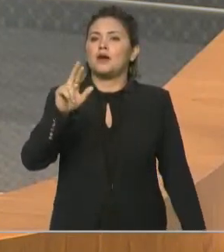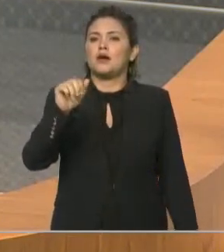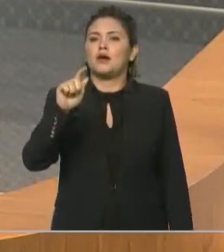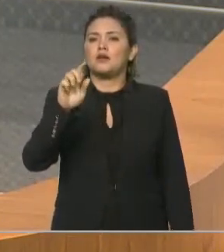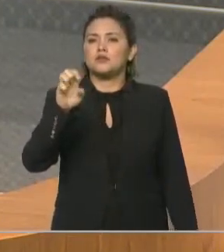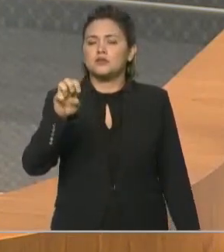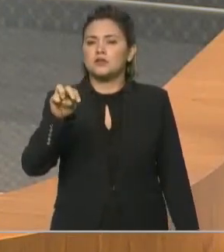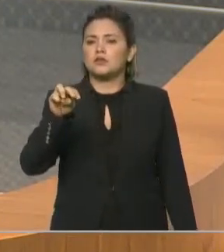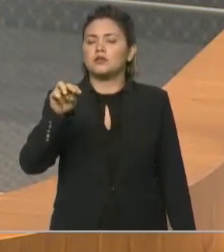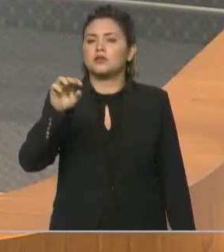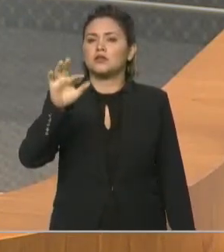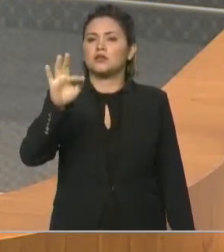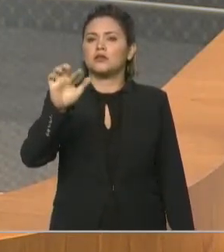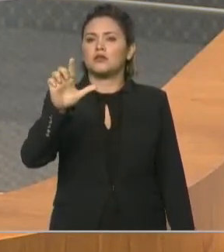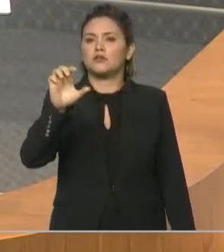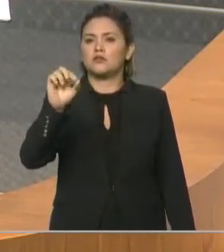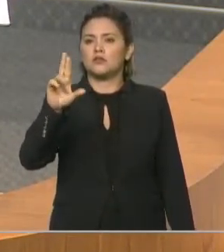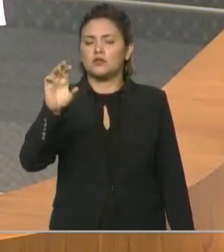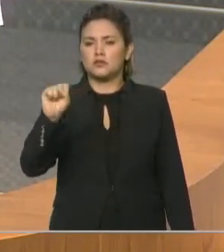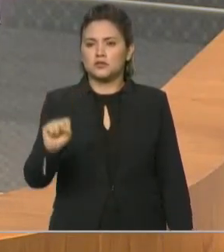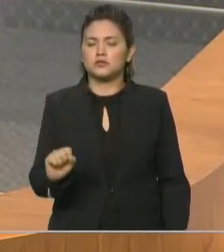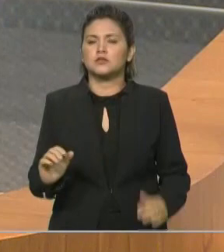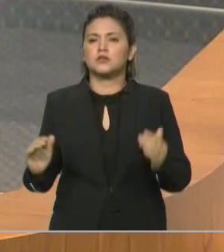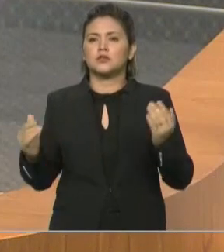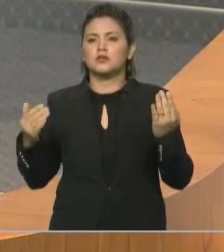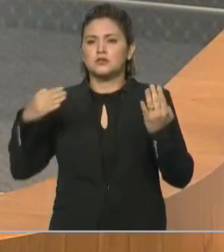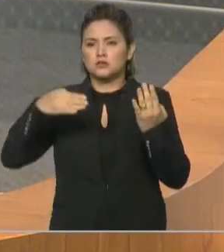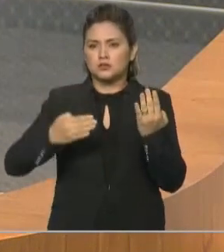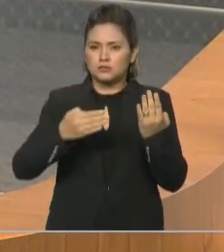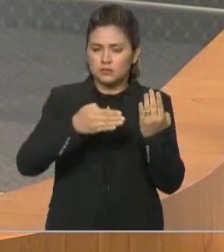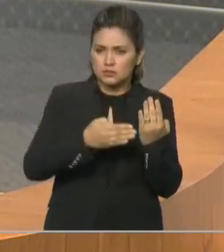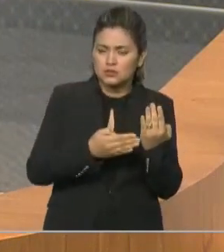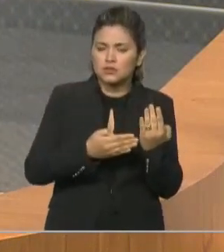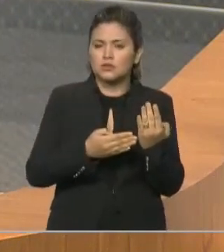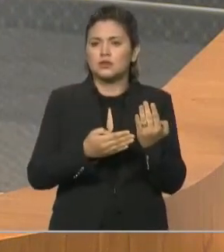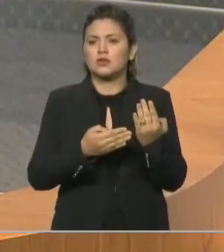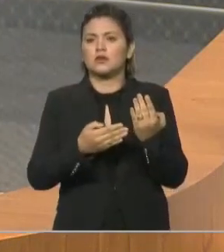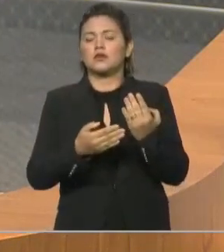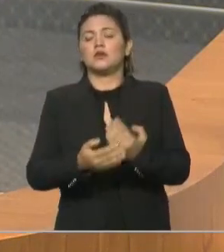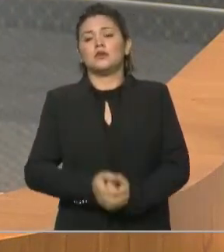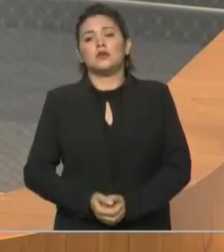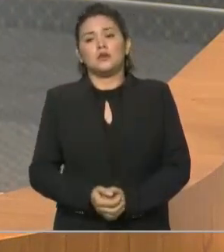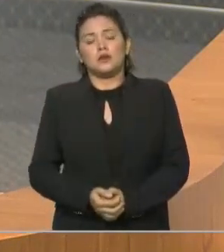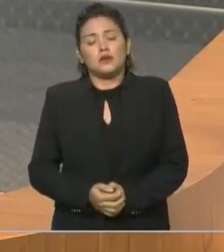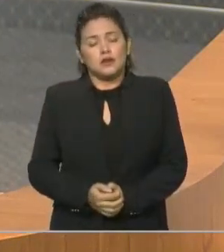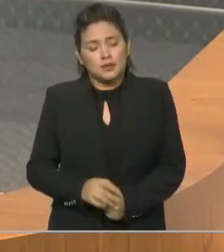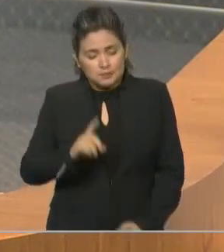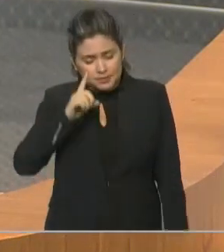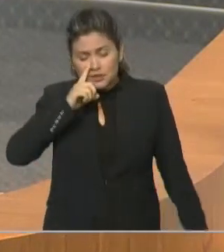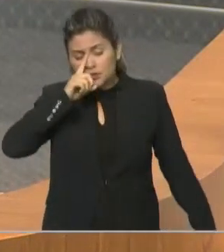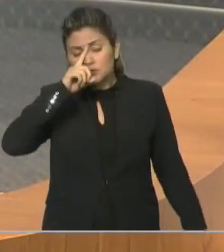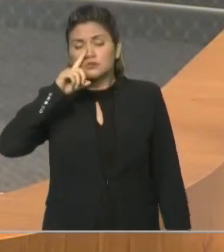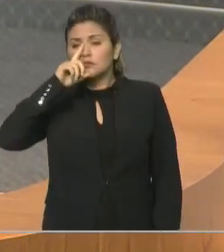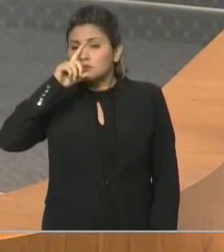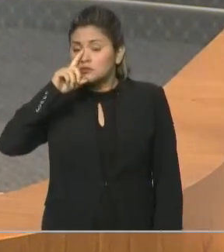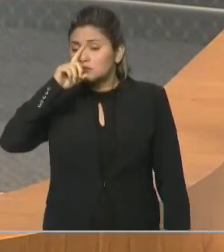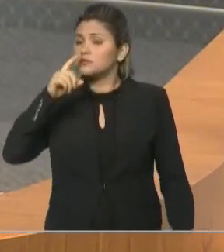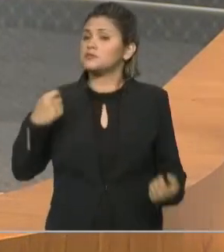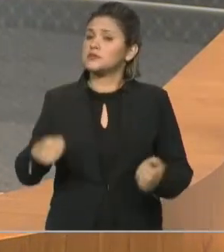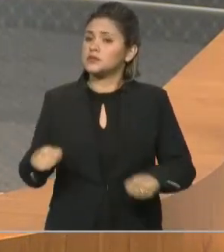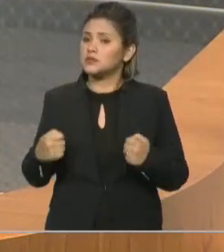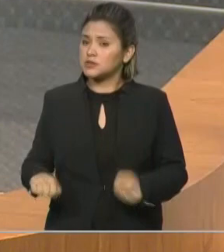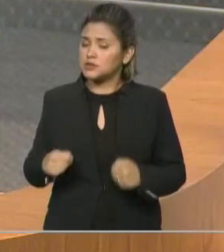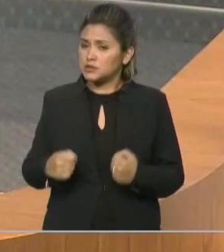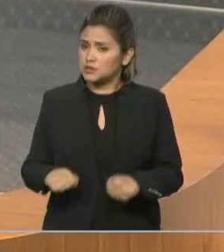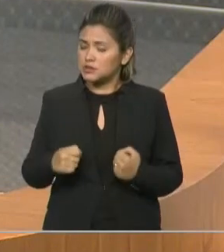e calculado como de alto risco pelo relatório, precisa de estudos e de ações governamentais para que